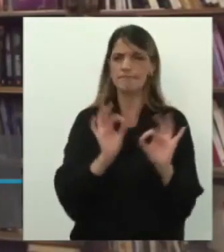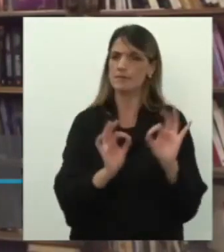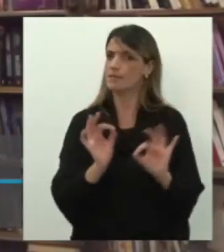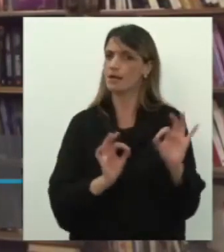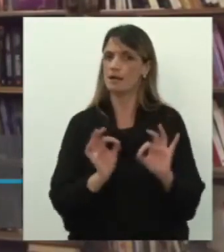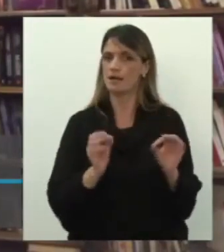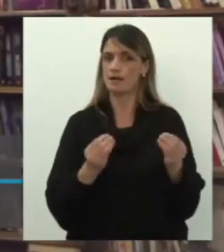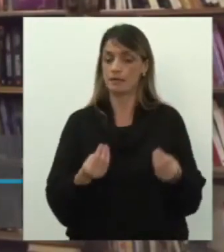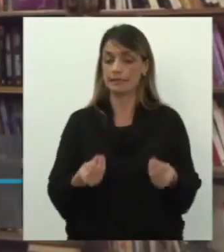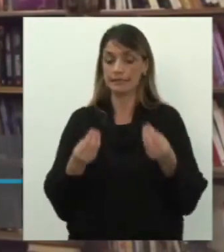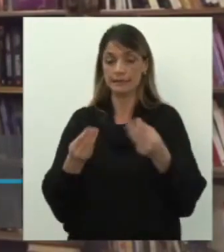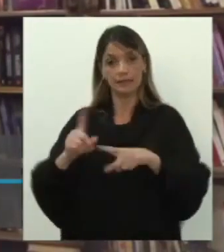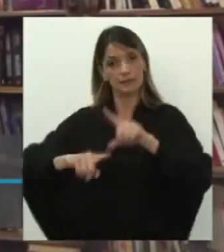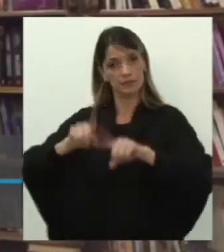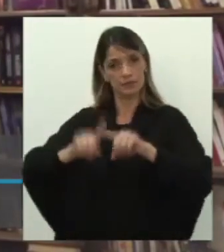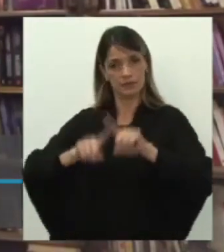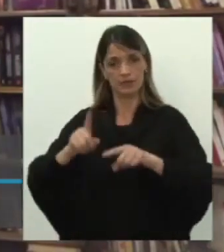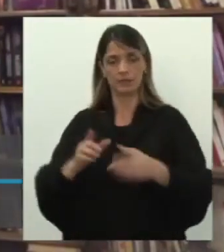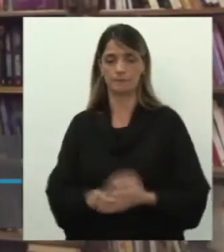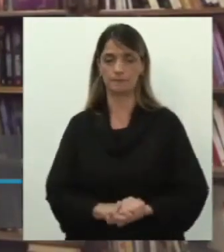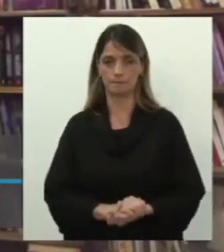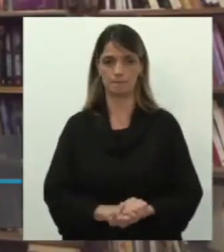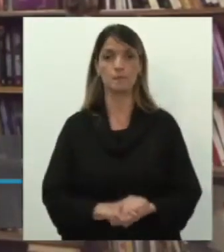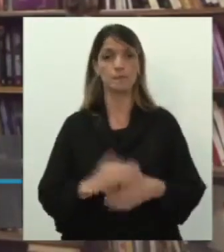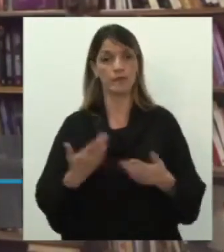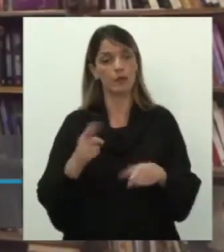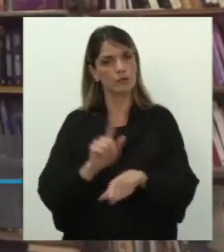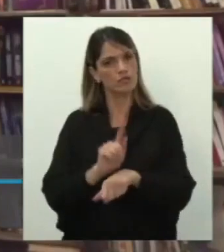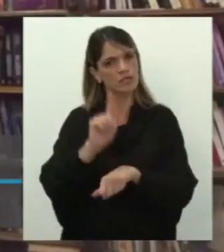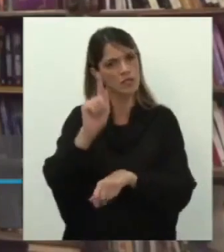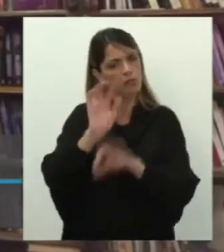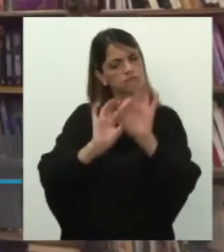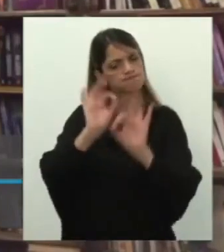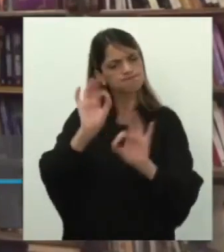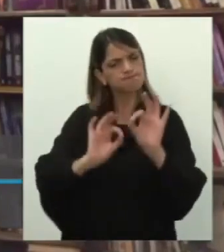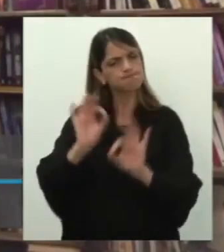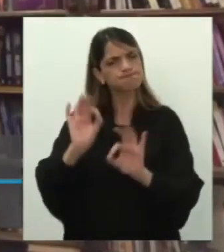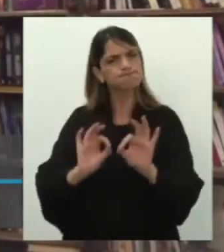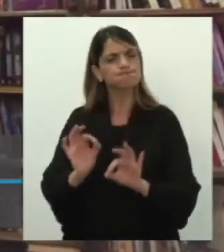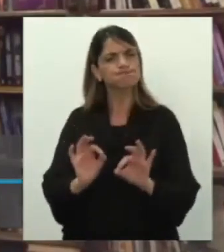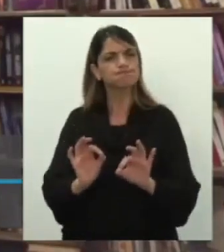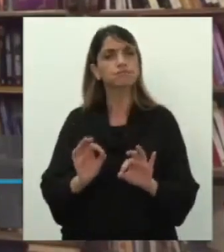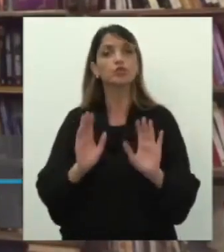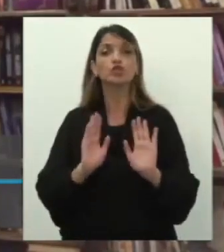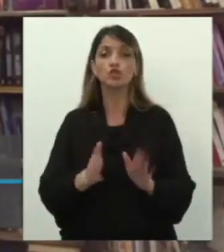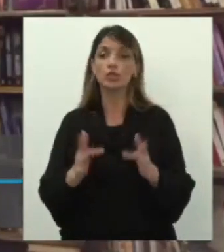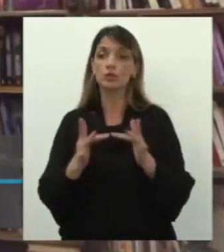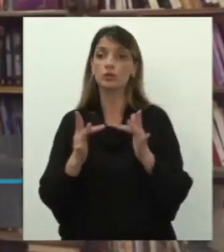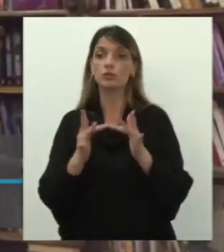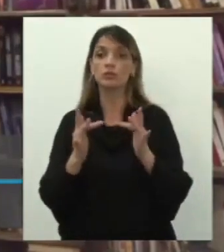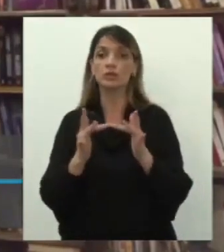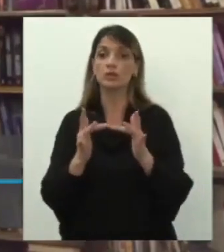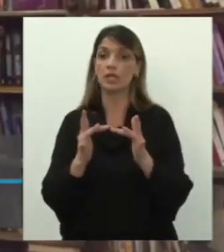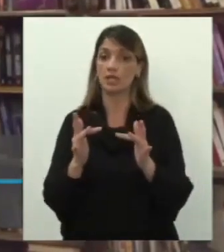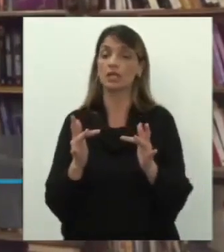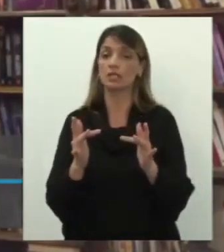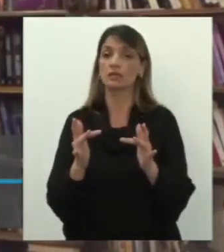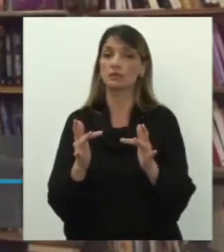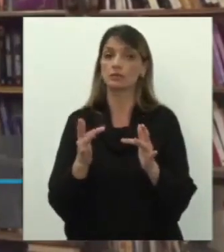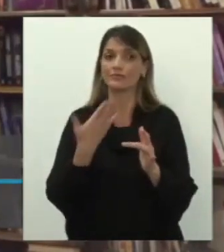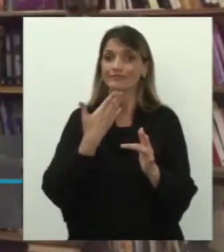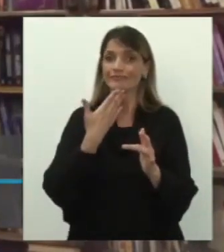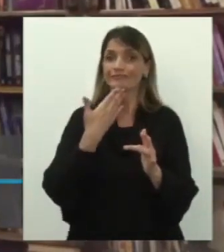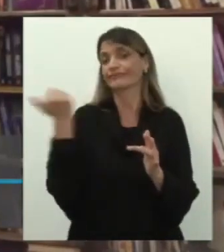nessa entrega. Então a gestão muito organizada já tinha esses contatos, o que também nos facilitou,